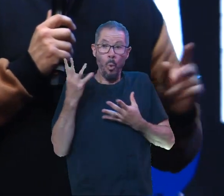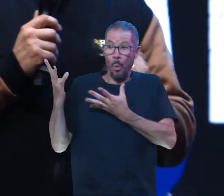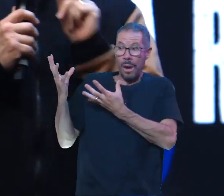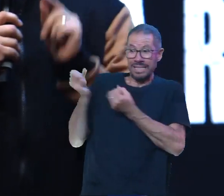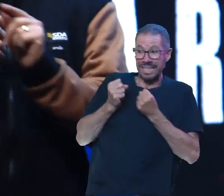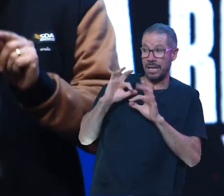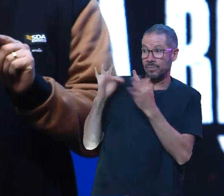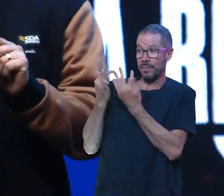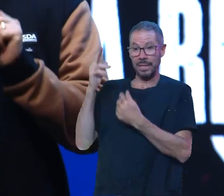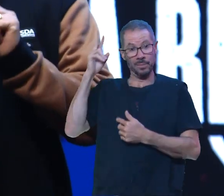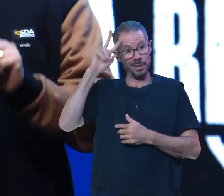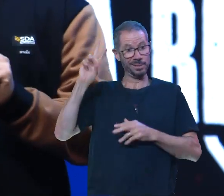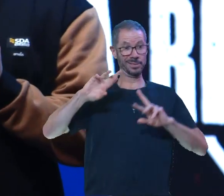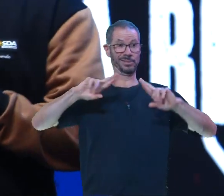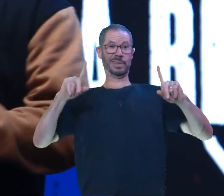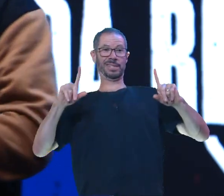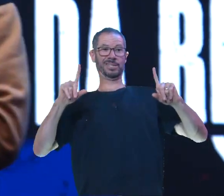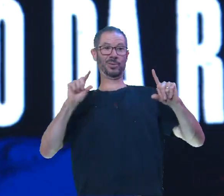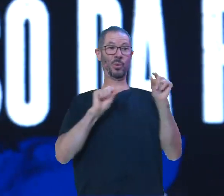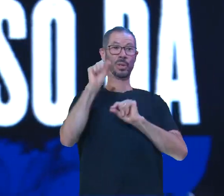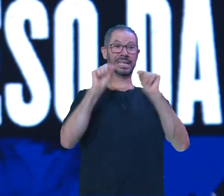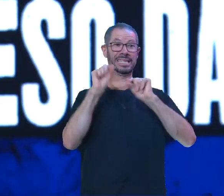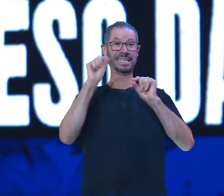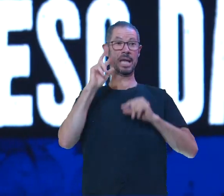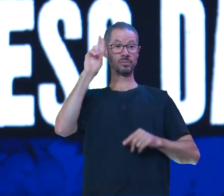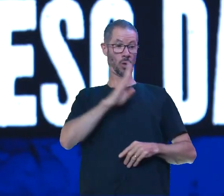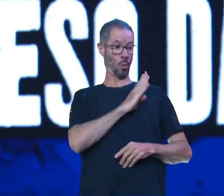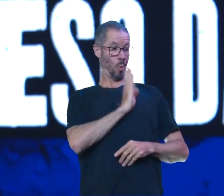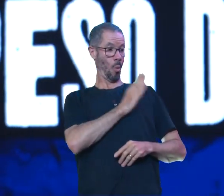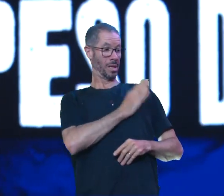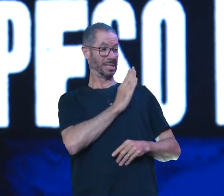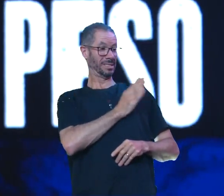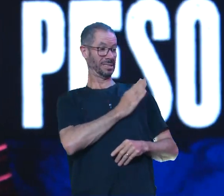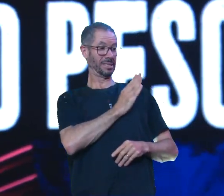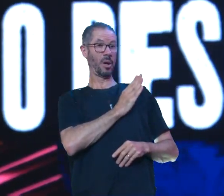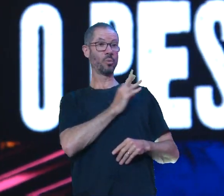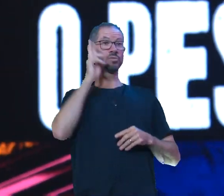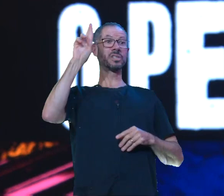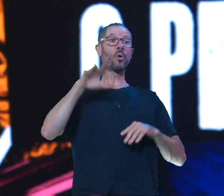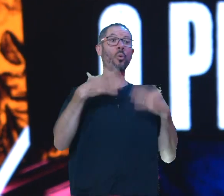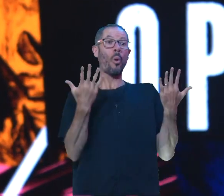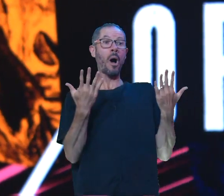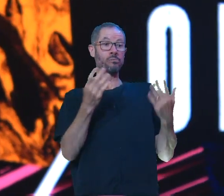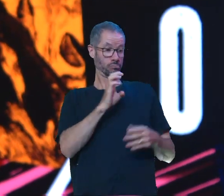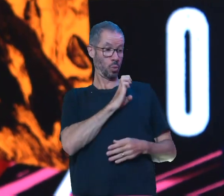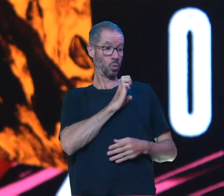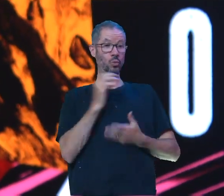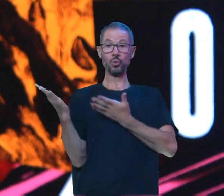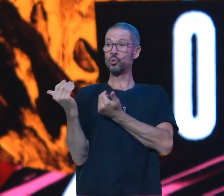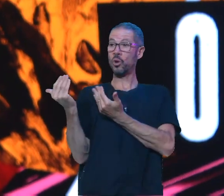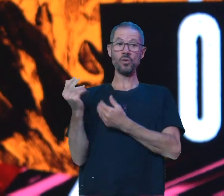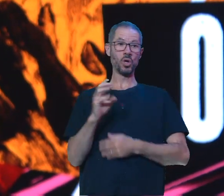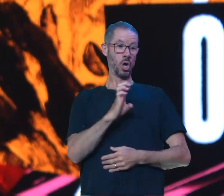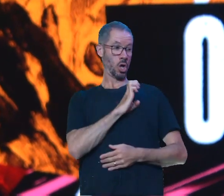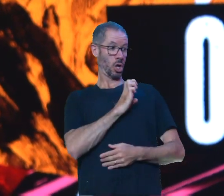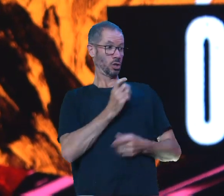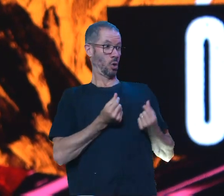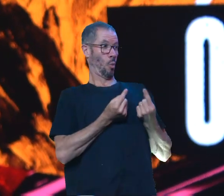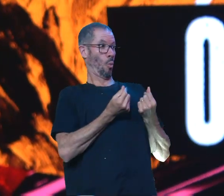outra história. A grande questão era o que era o Senhor do seu coração. E o Senhor do coração daquele jovem rico eram as próprias